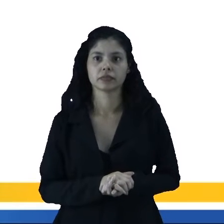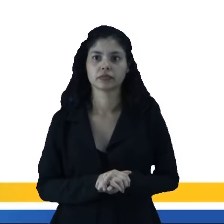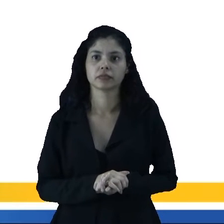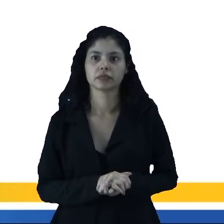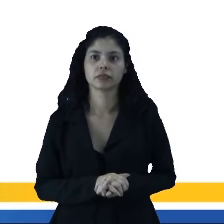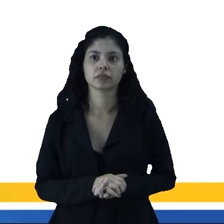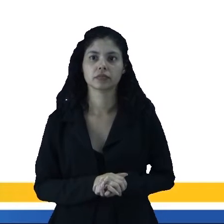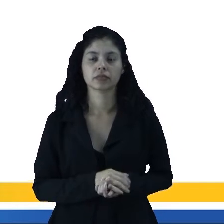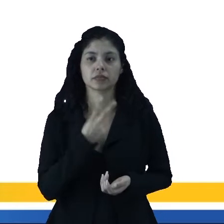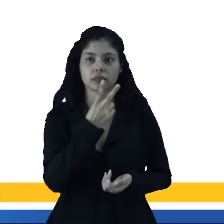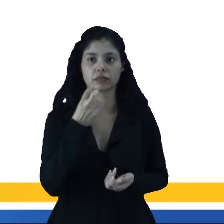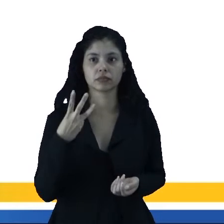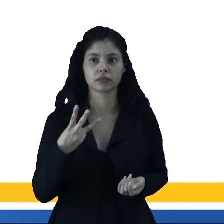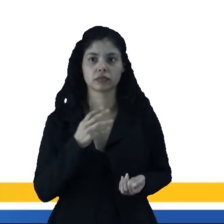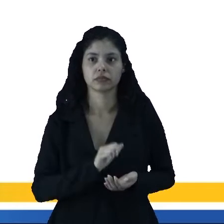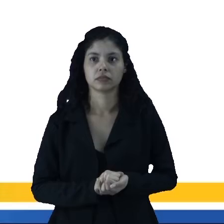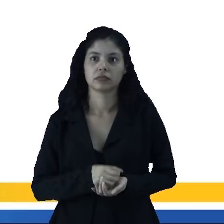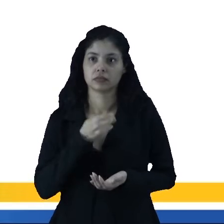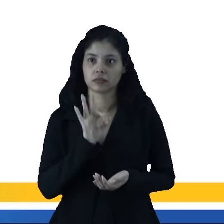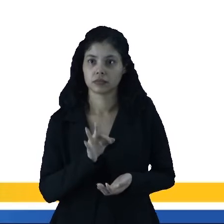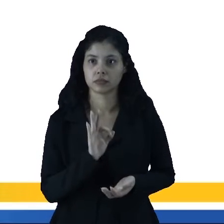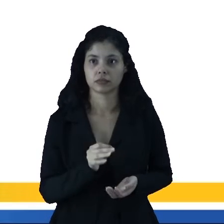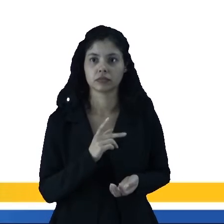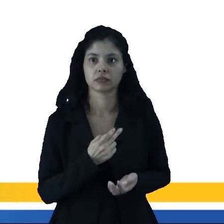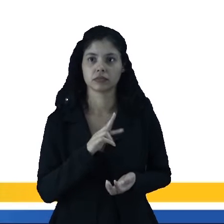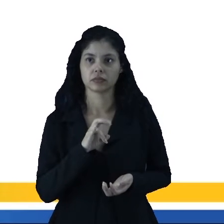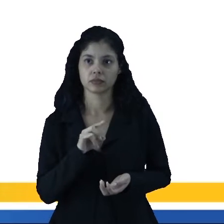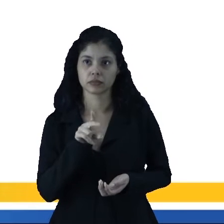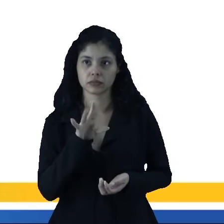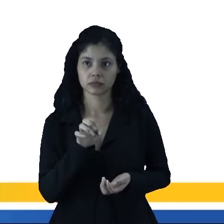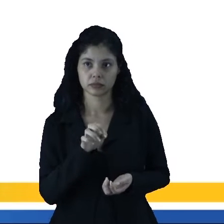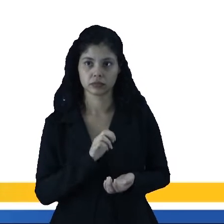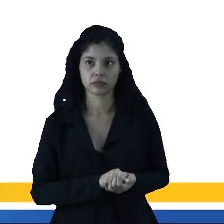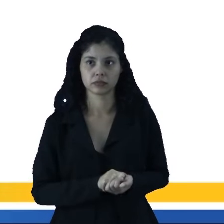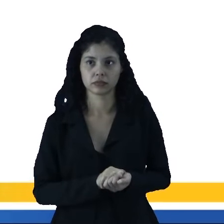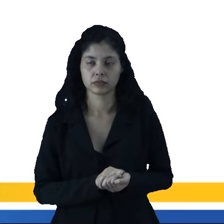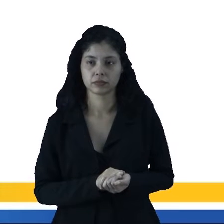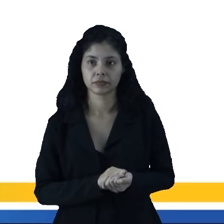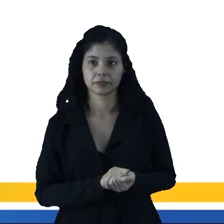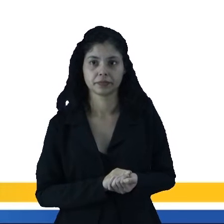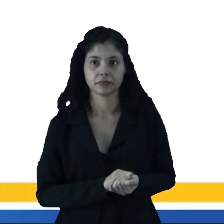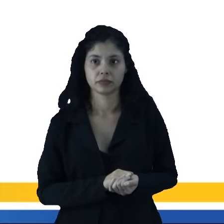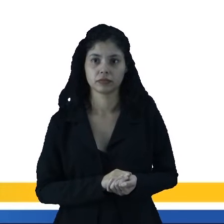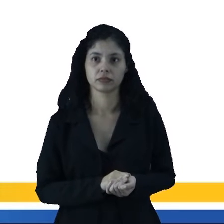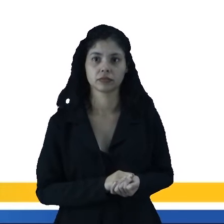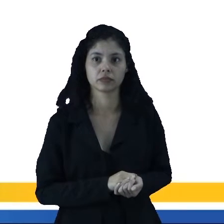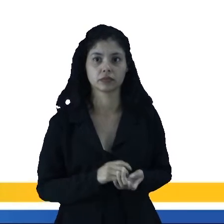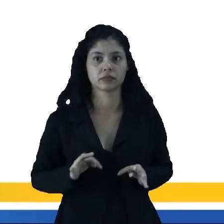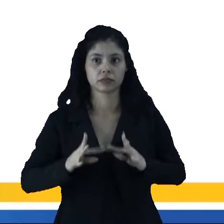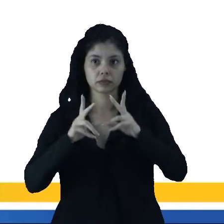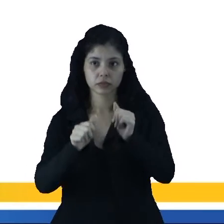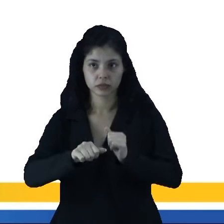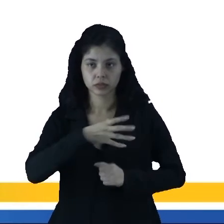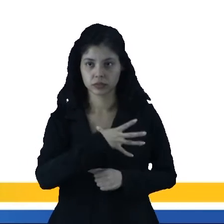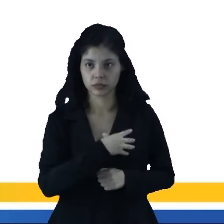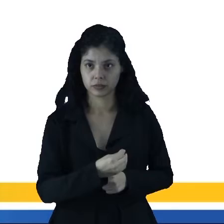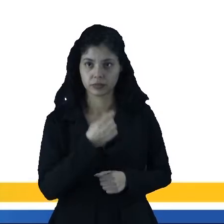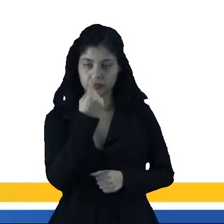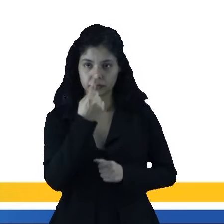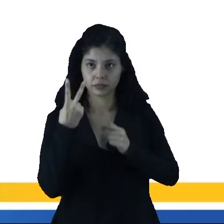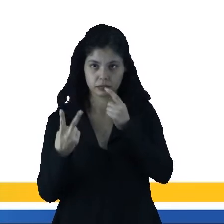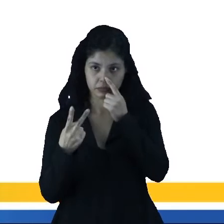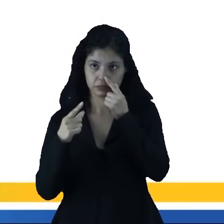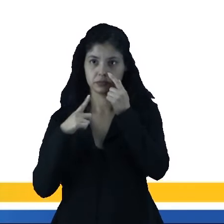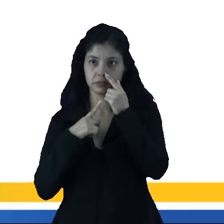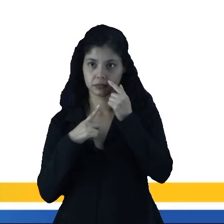né? As mulheres 2 e 3 certamente são portadoras do gene. Todas as filhas do casal 1 e 2